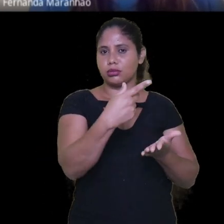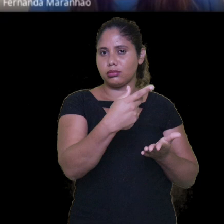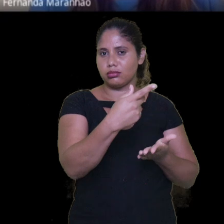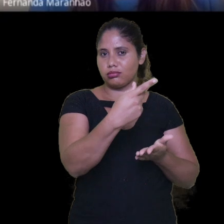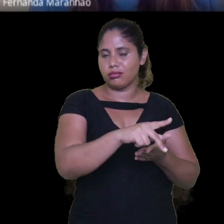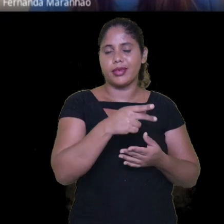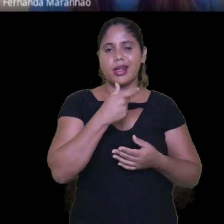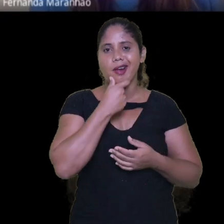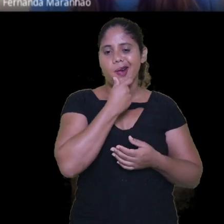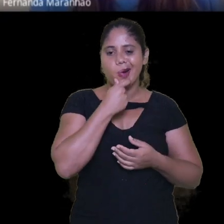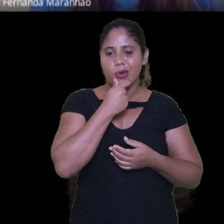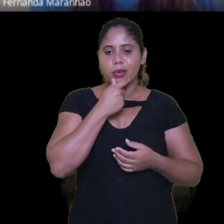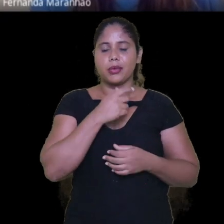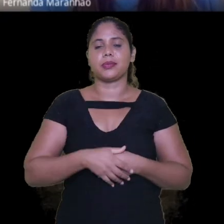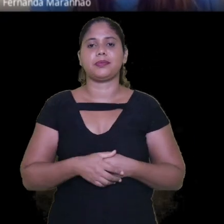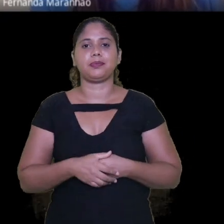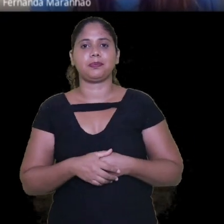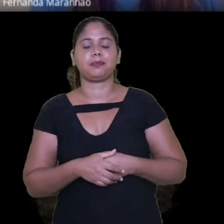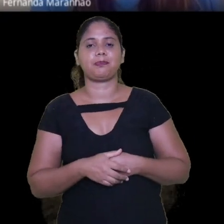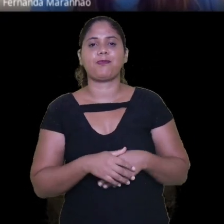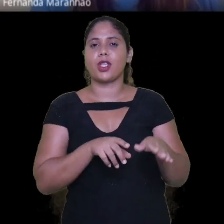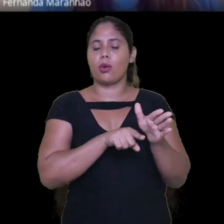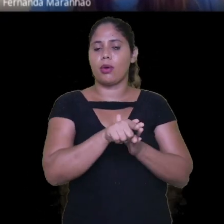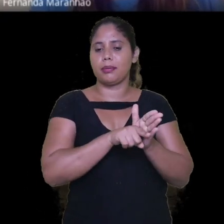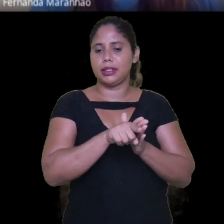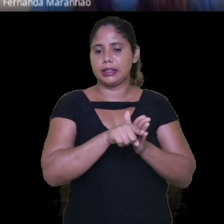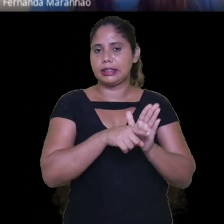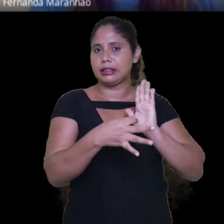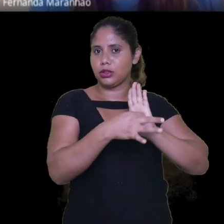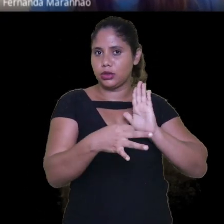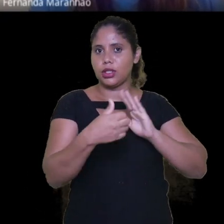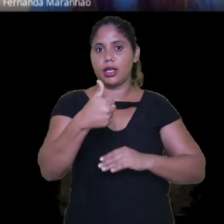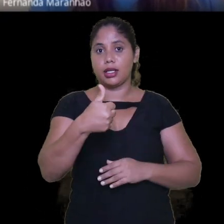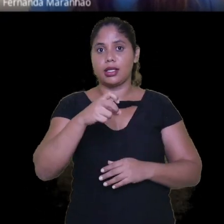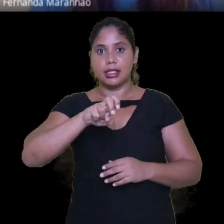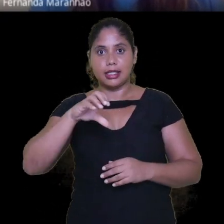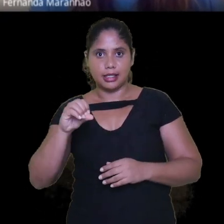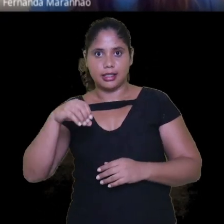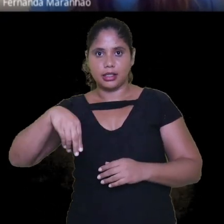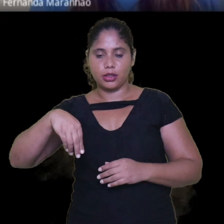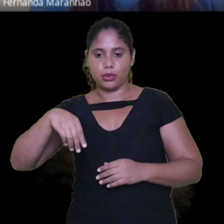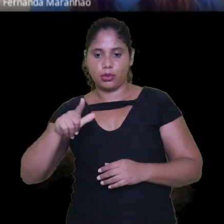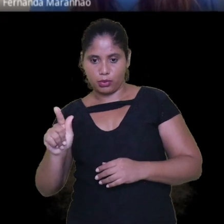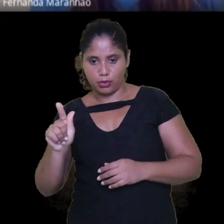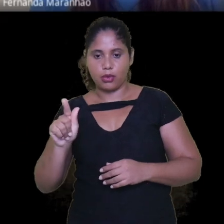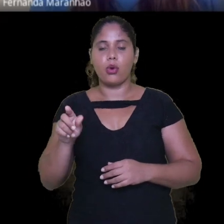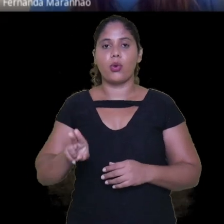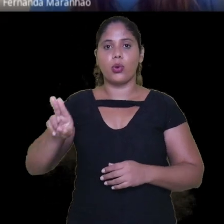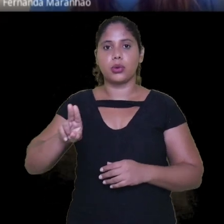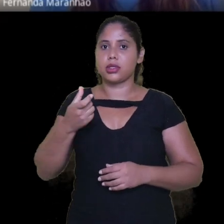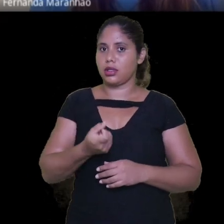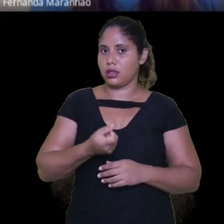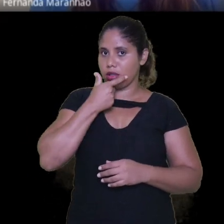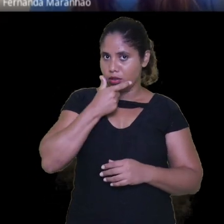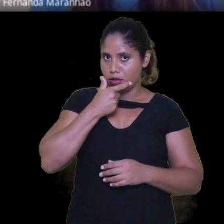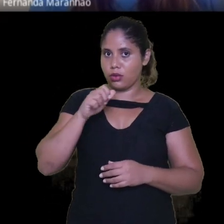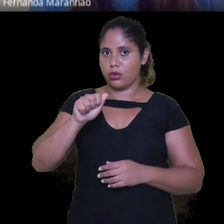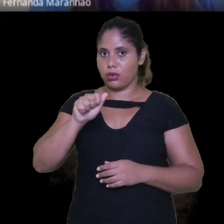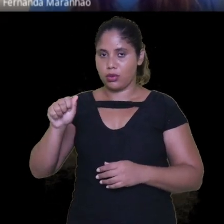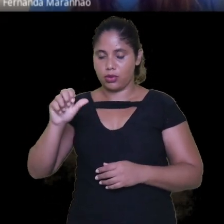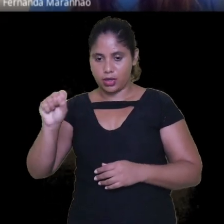Gravidez recomenda no nosso país, assim como a Federação Brasileira de Associações de Ginecologia e